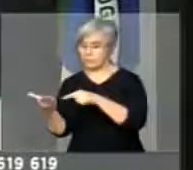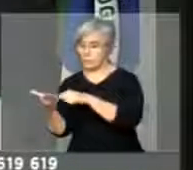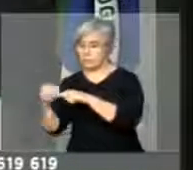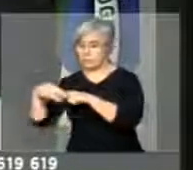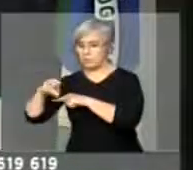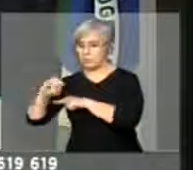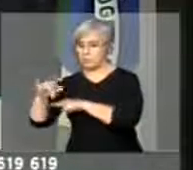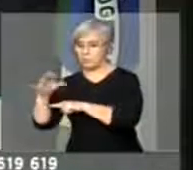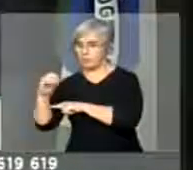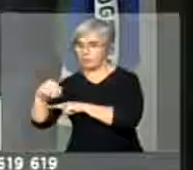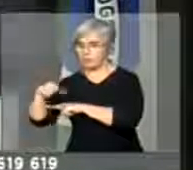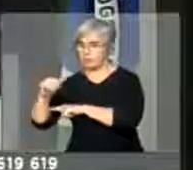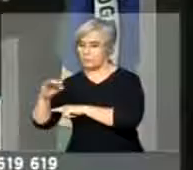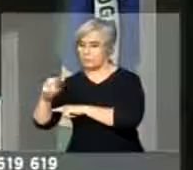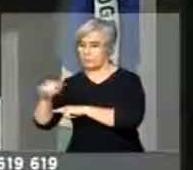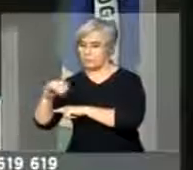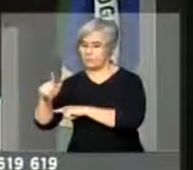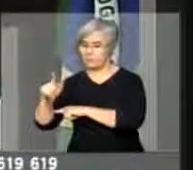Maciel, Sérgio Guerra